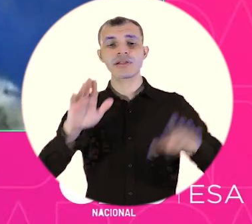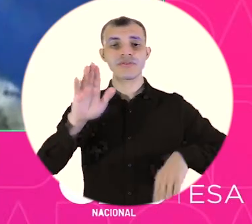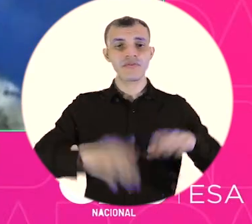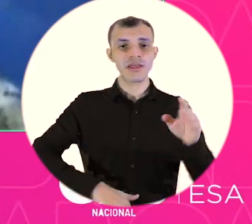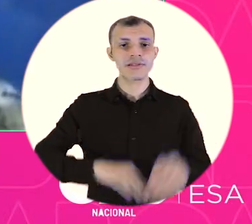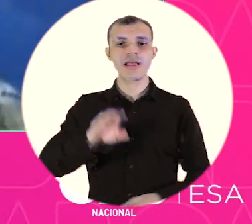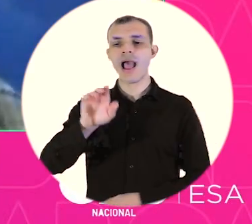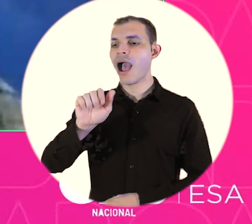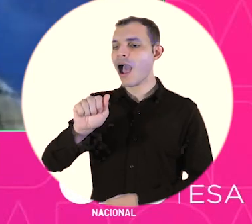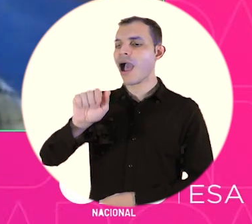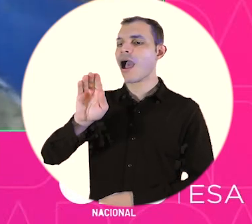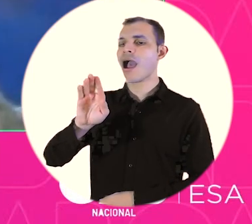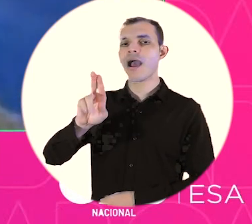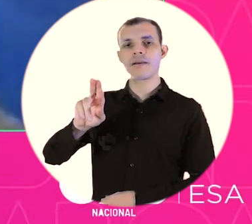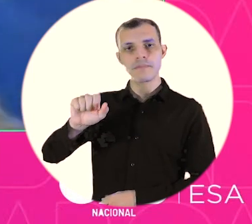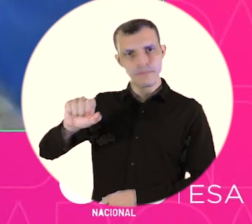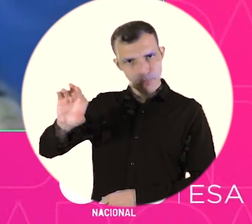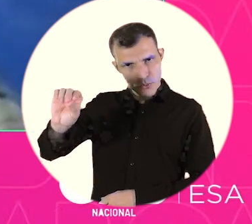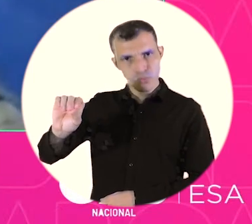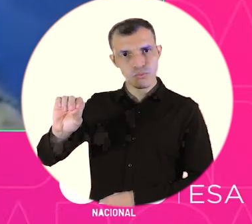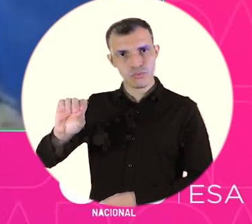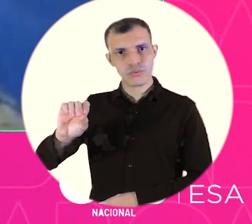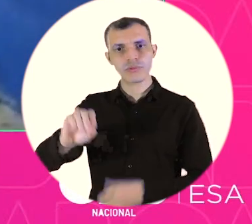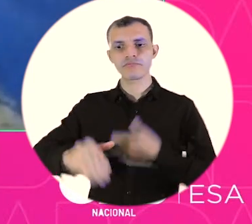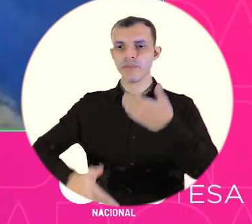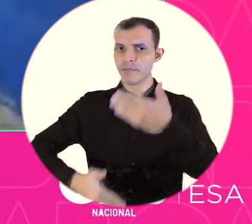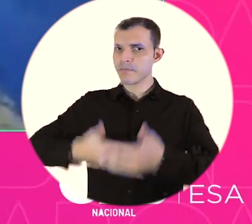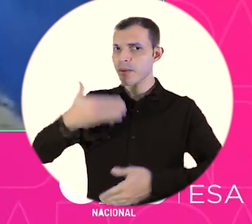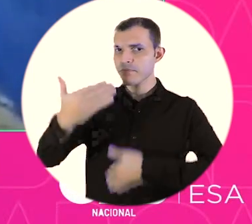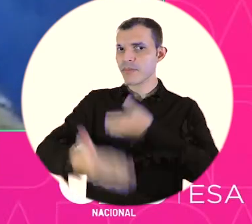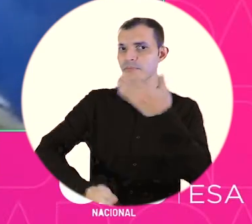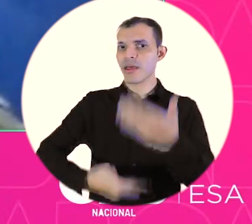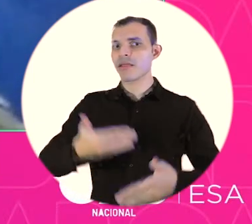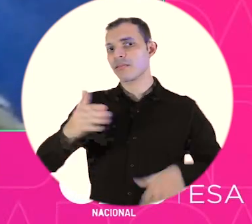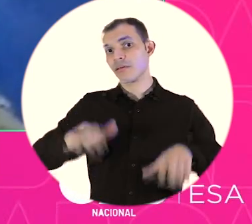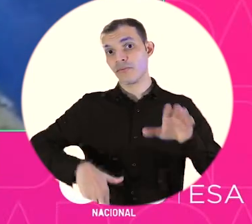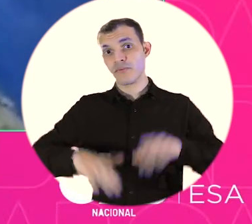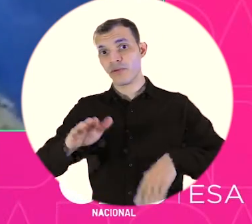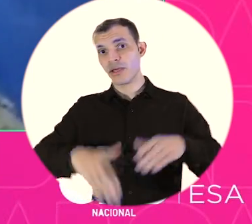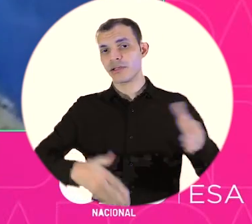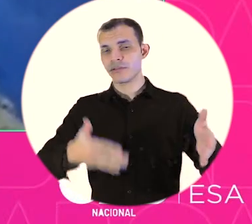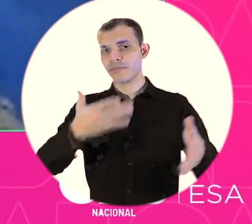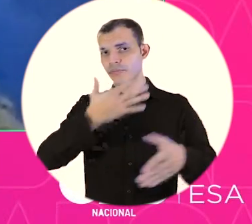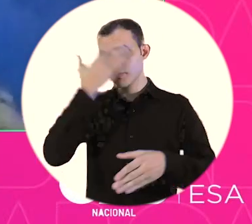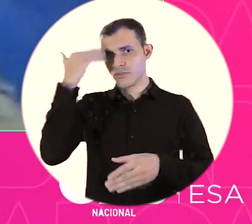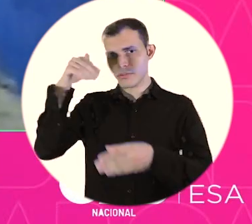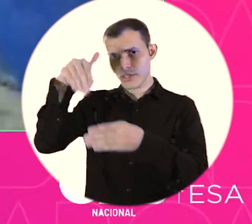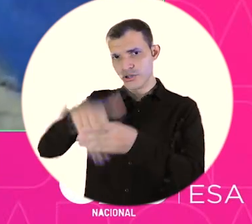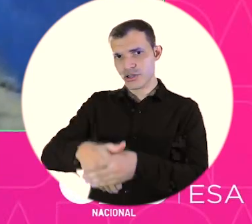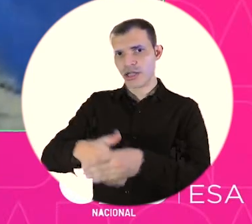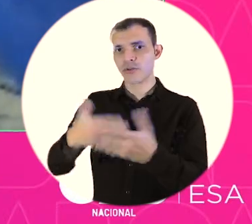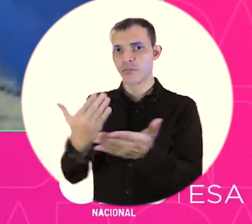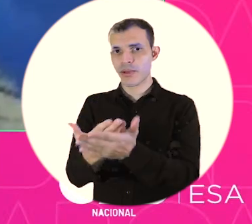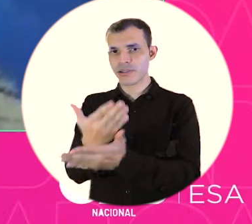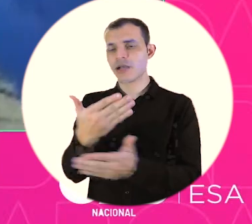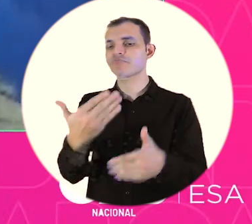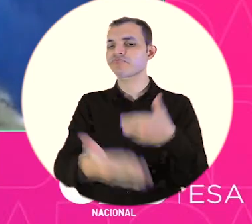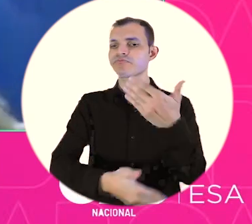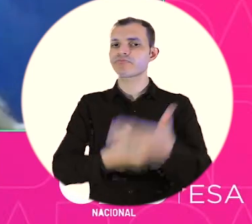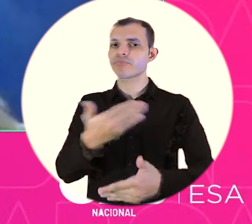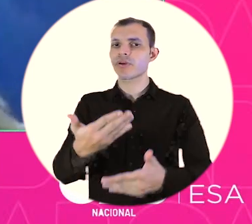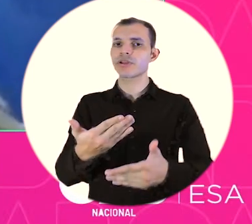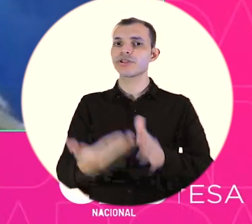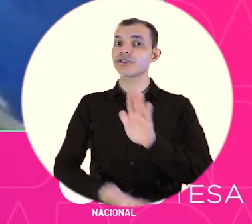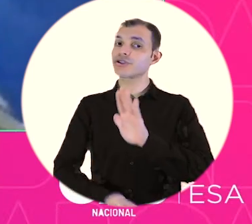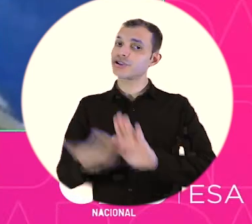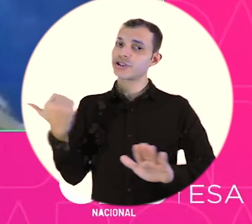de um abuso, e que isso pode culminar, inclusive, na cassação do mandato, se aquele candidato ou candidata